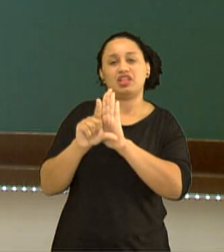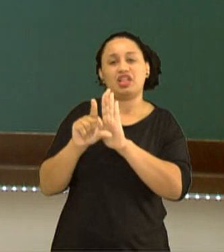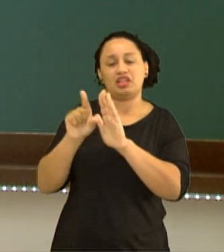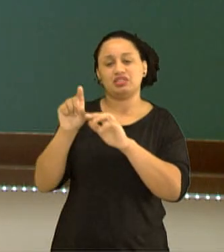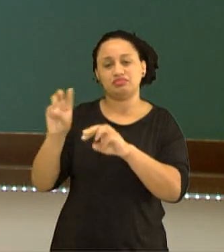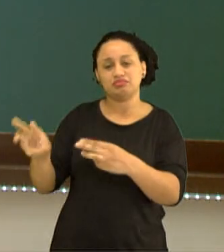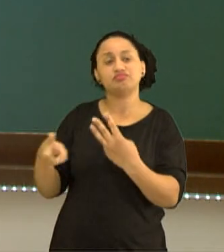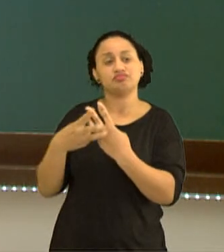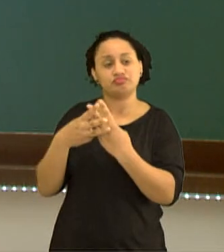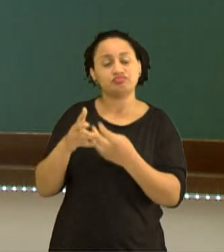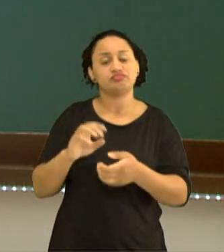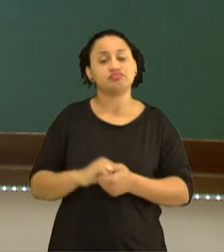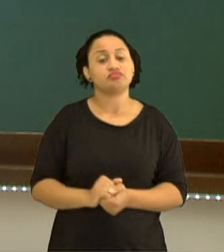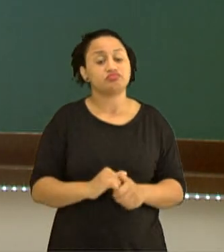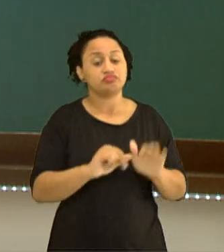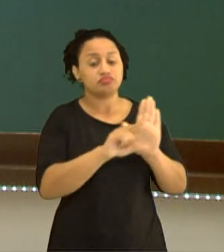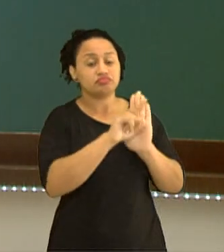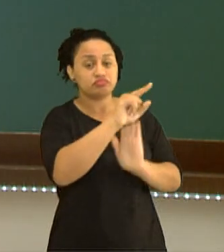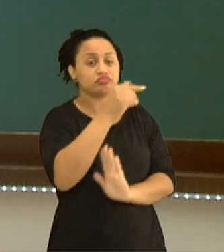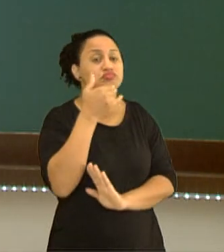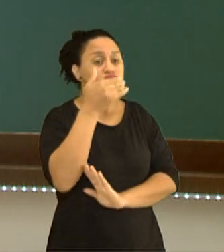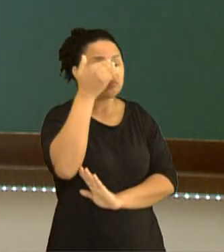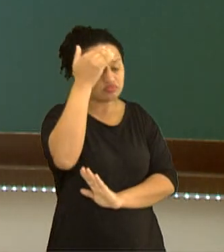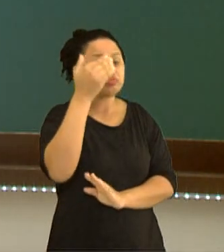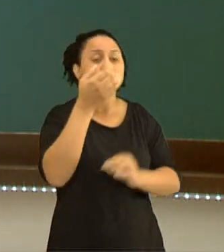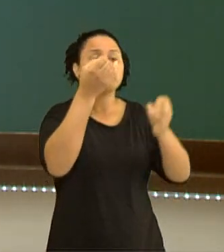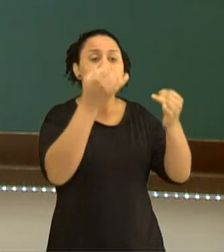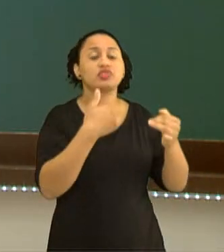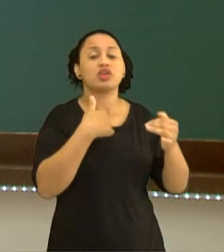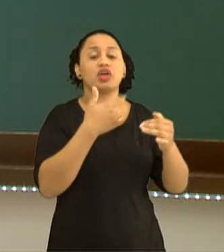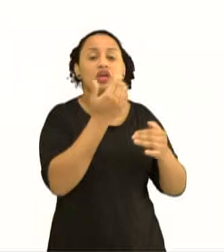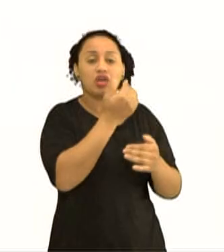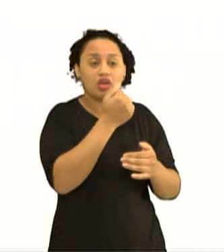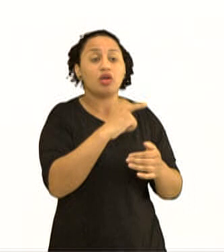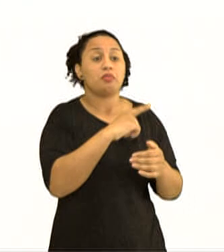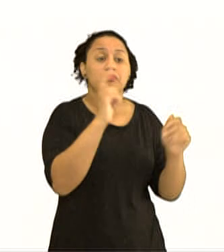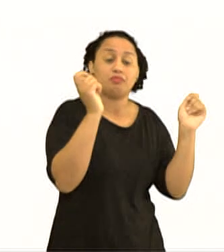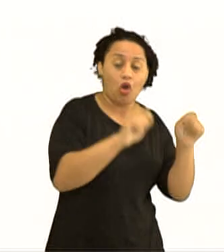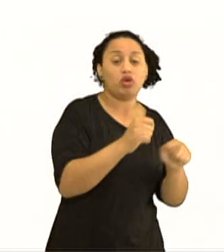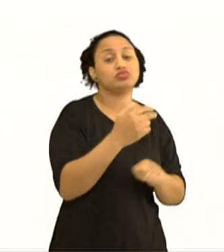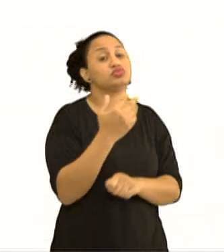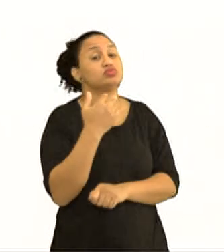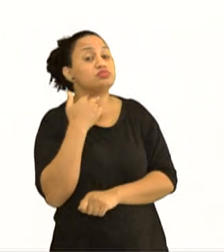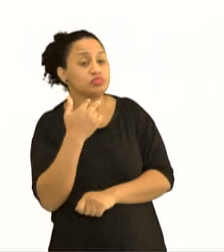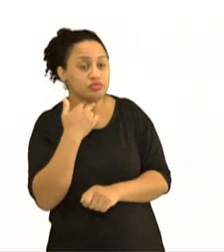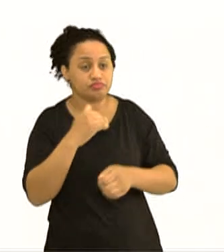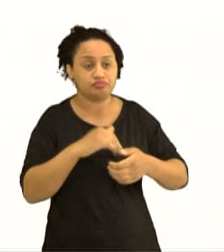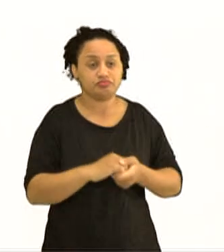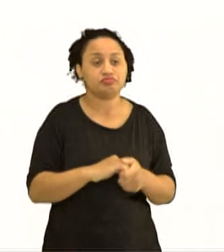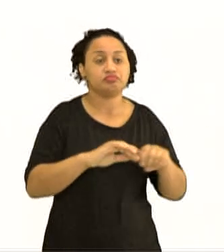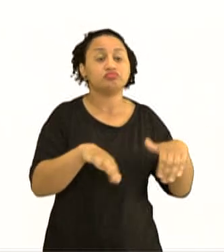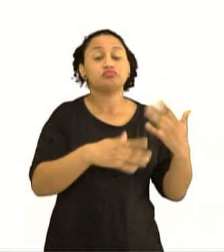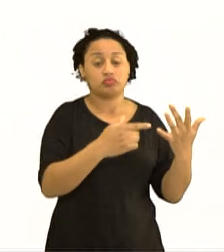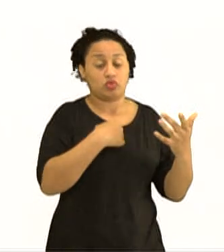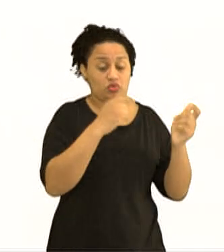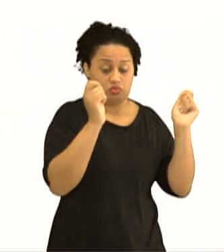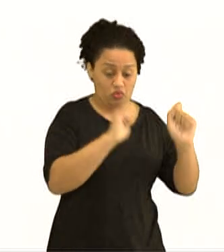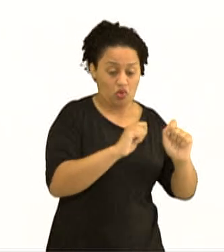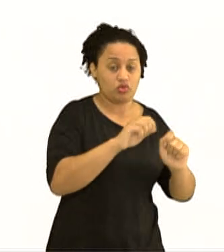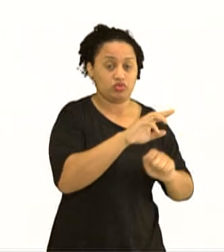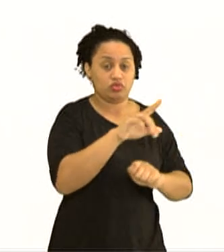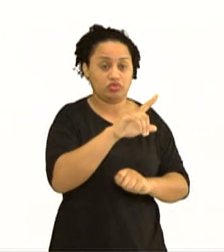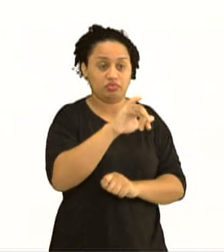no judaísmo, então a lei islâmica classifica os alimentos lícitos e ilícitos. Enquanto os lícitos se